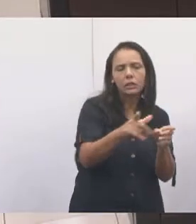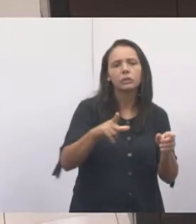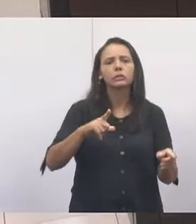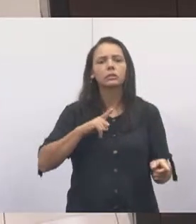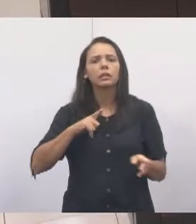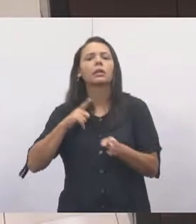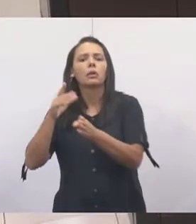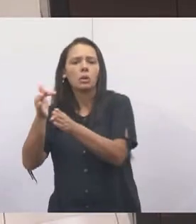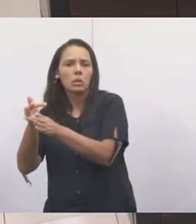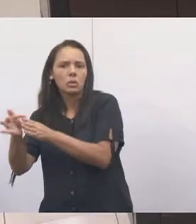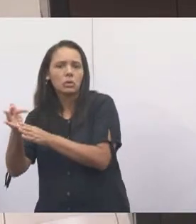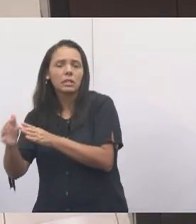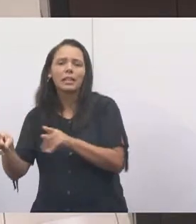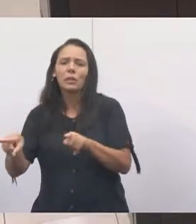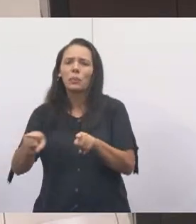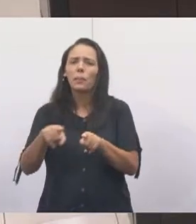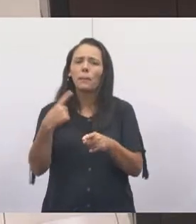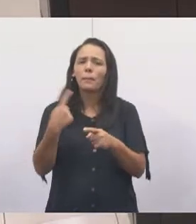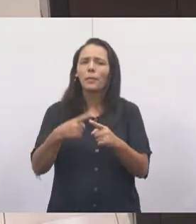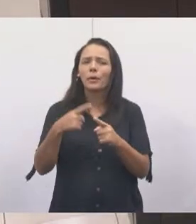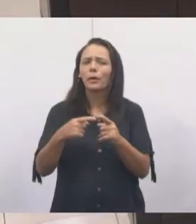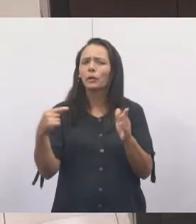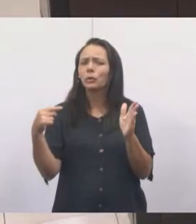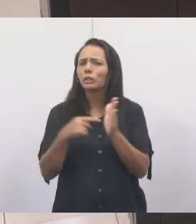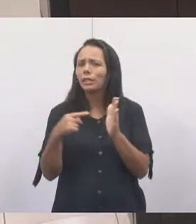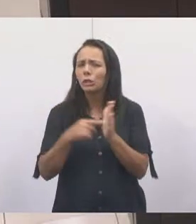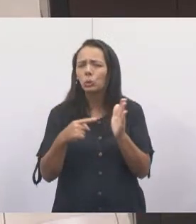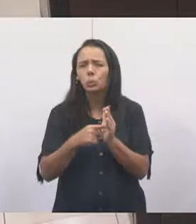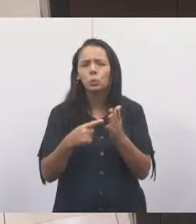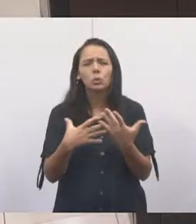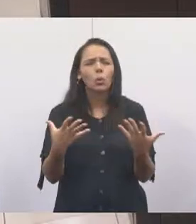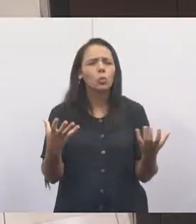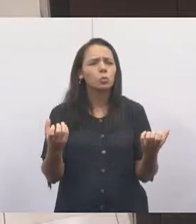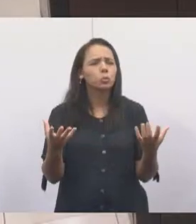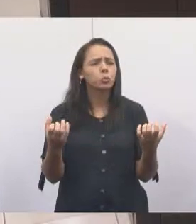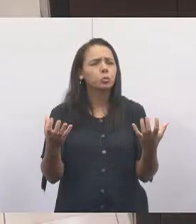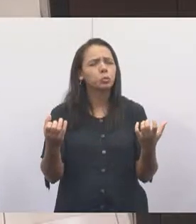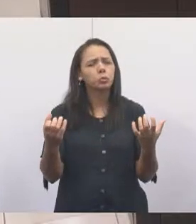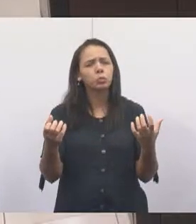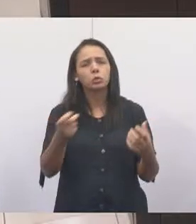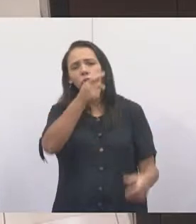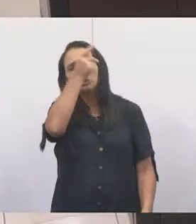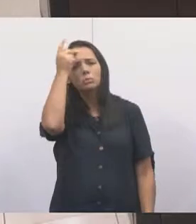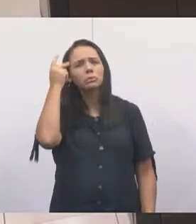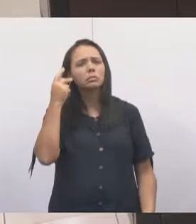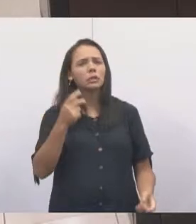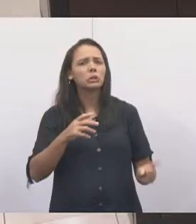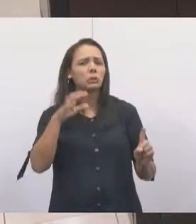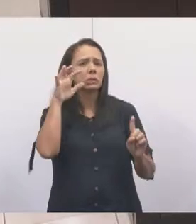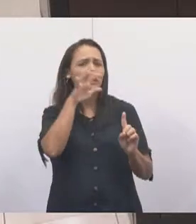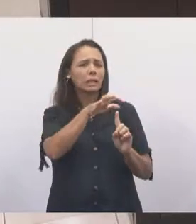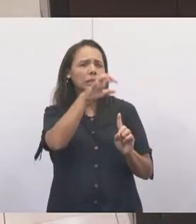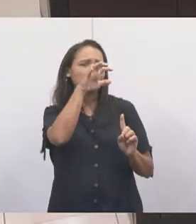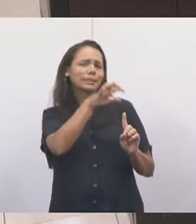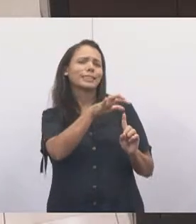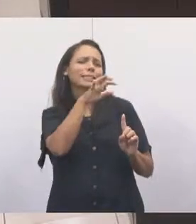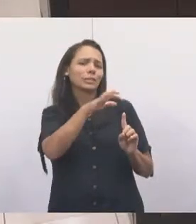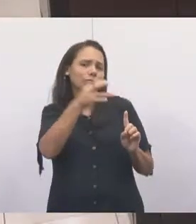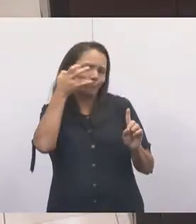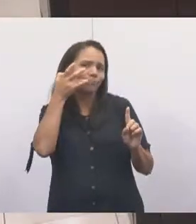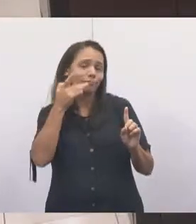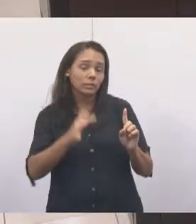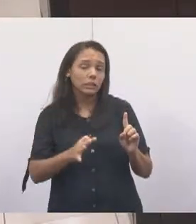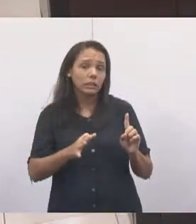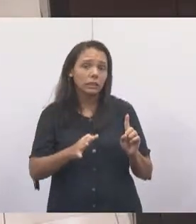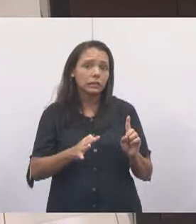agressão contra a dignidade sexual das nossas crianças, e ampliar o número de conselheiros, porque quando a gente pensa uma cidade,